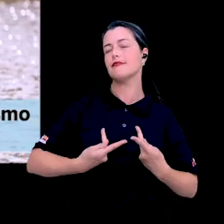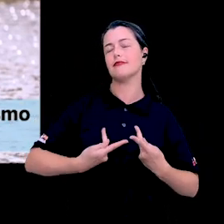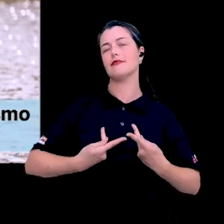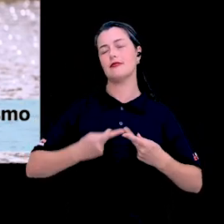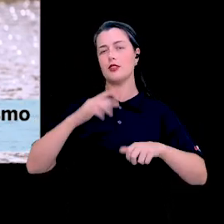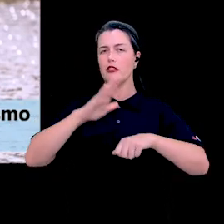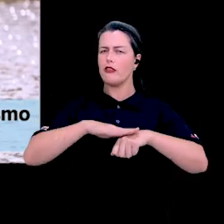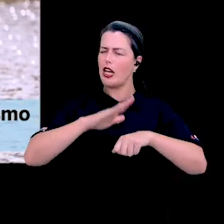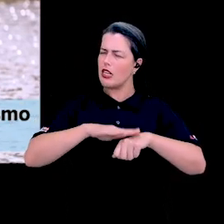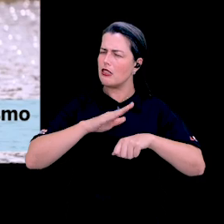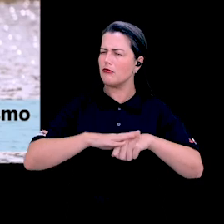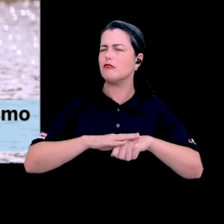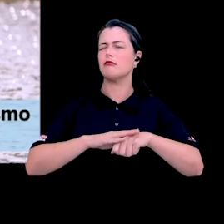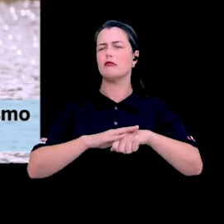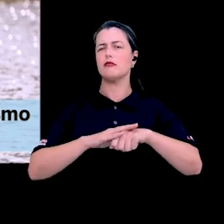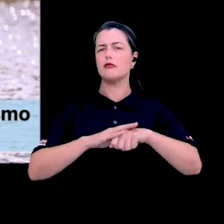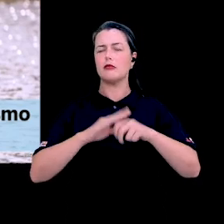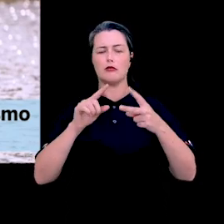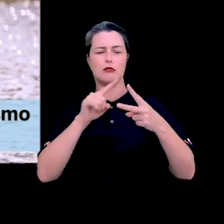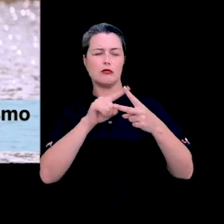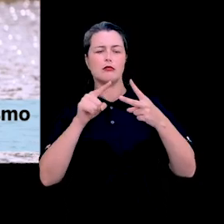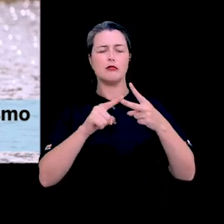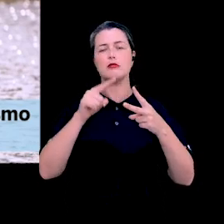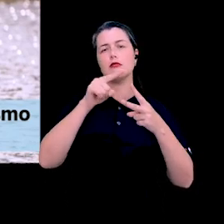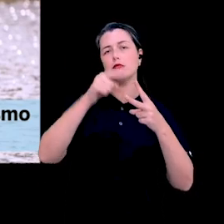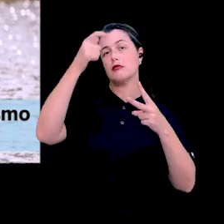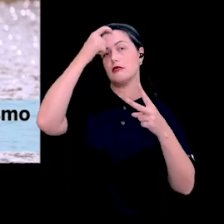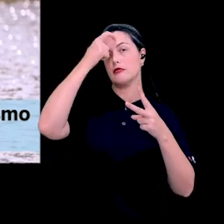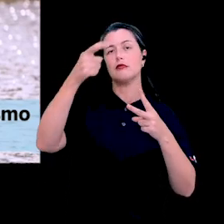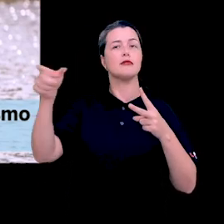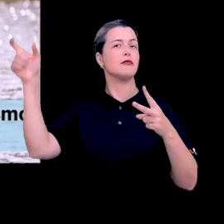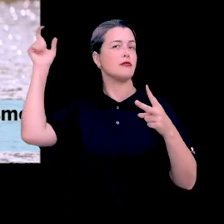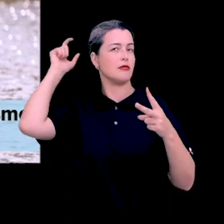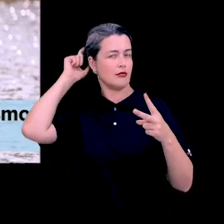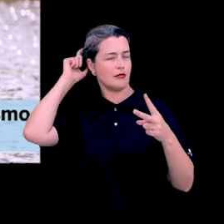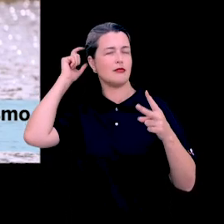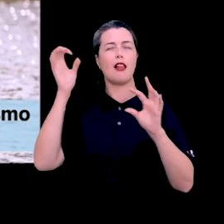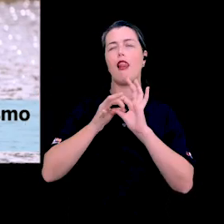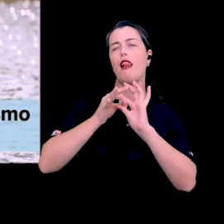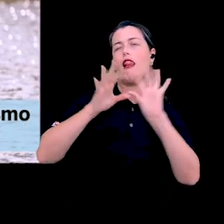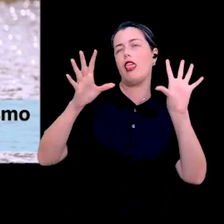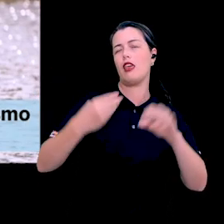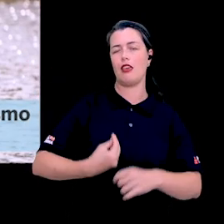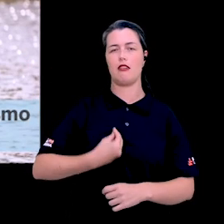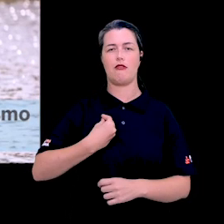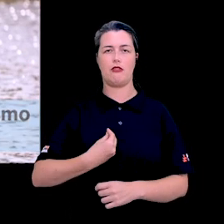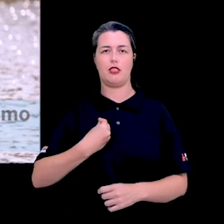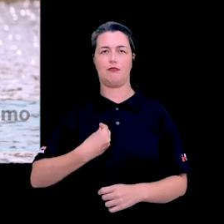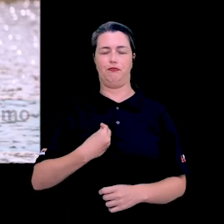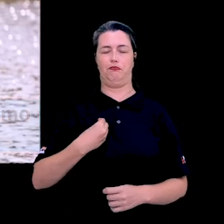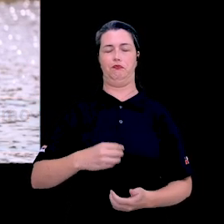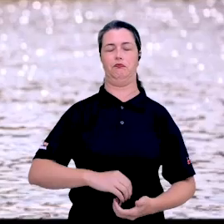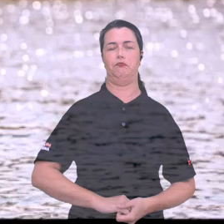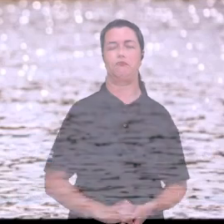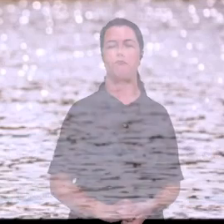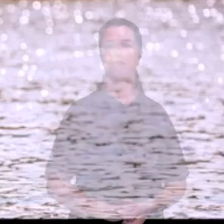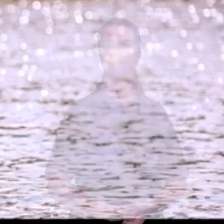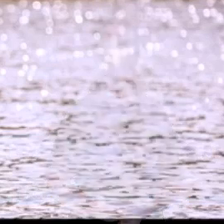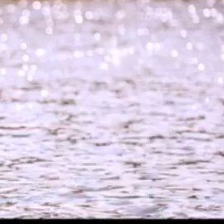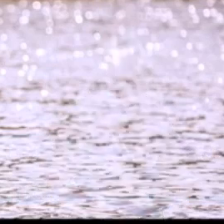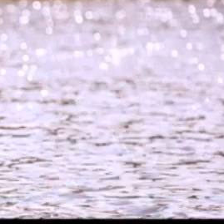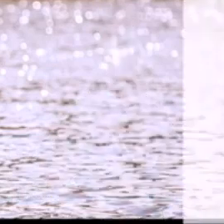capacidade que o indivíduo tem de ação intencional e livre de vida consciente.